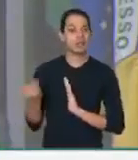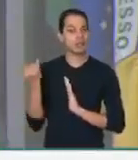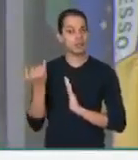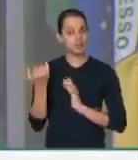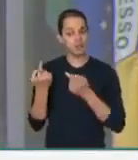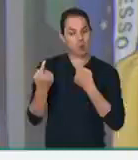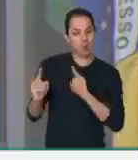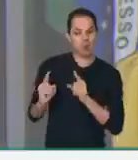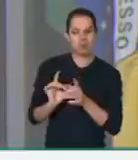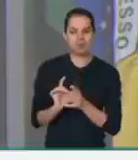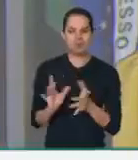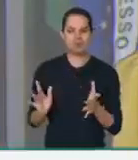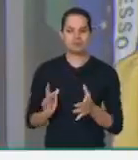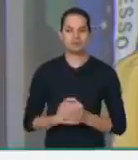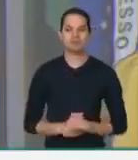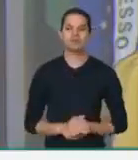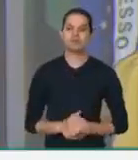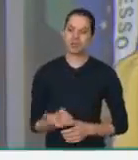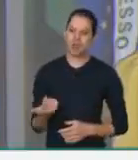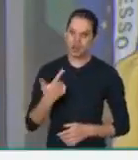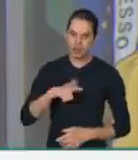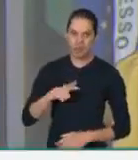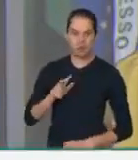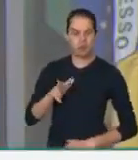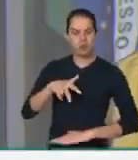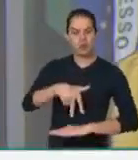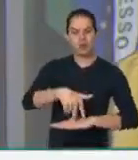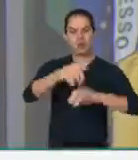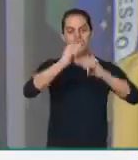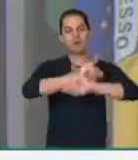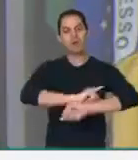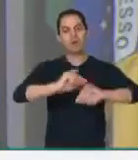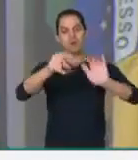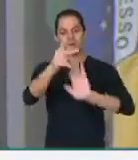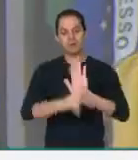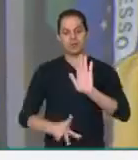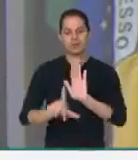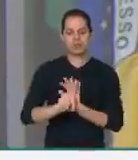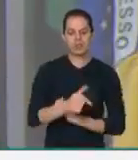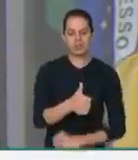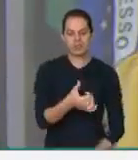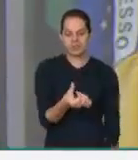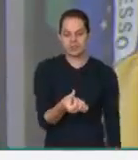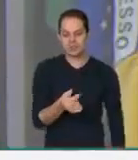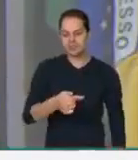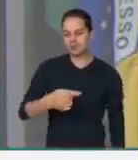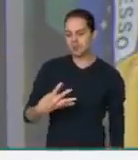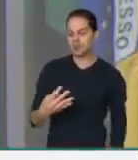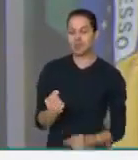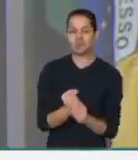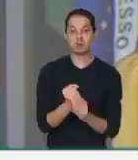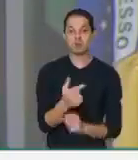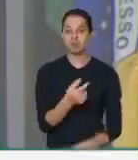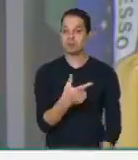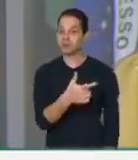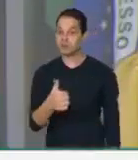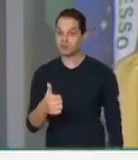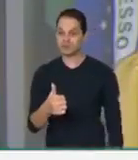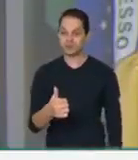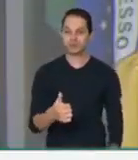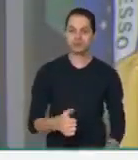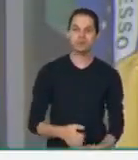liberdade e eu venho mais uma vez aqui para falar a respeito do projeto de lei 16742 um